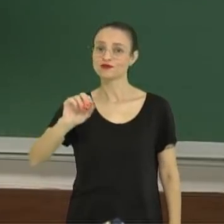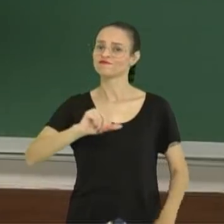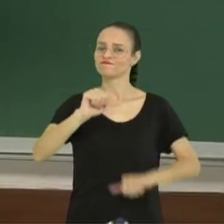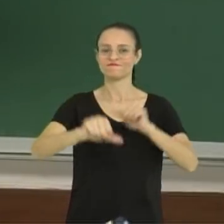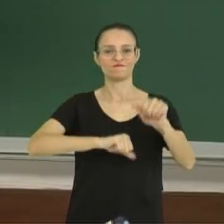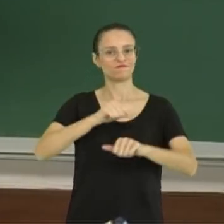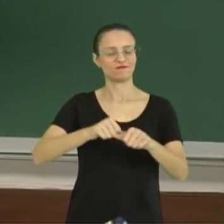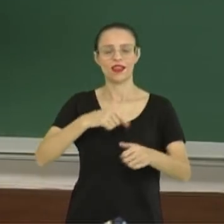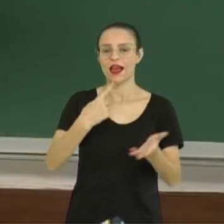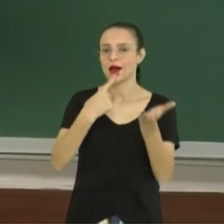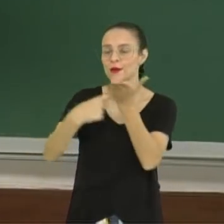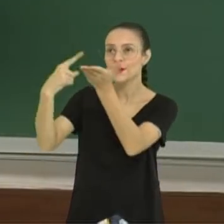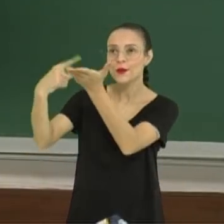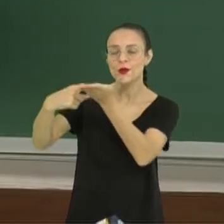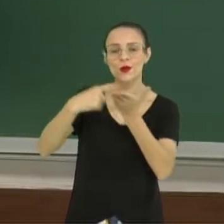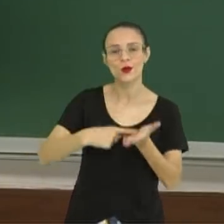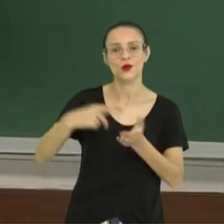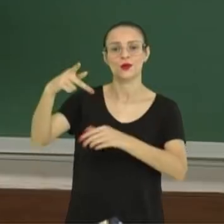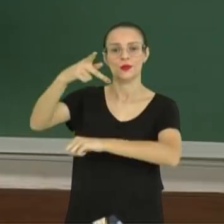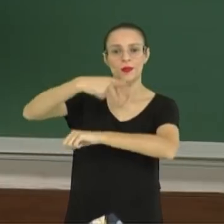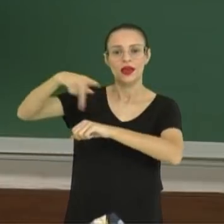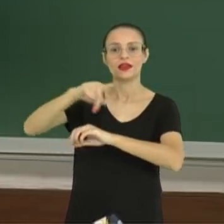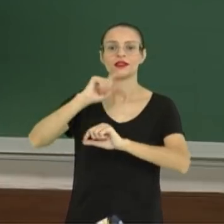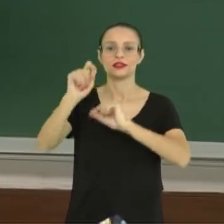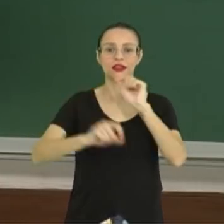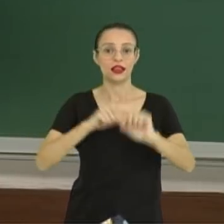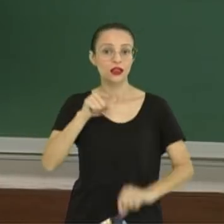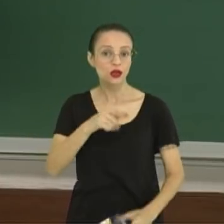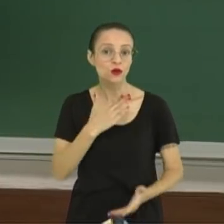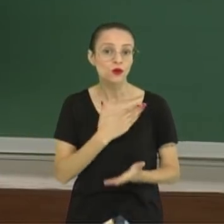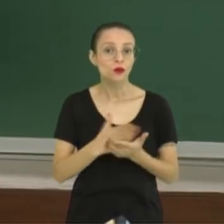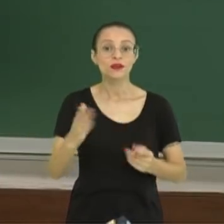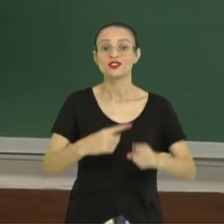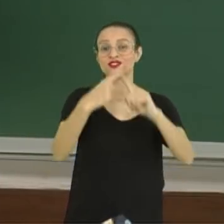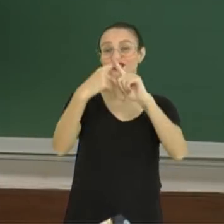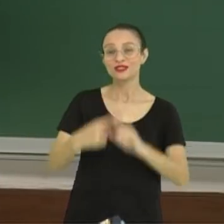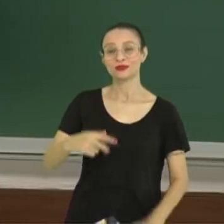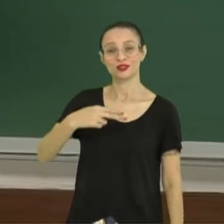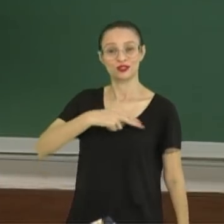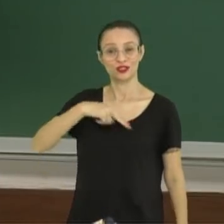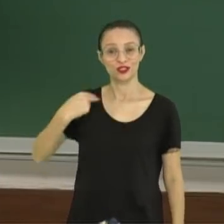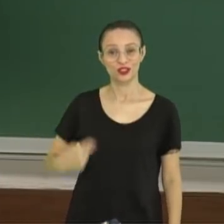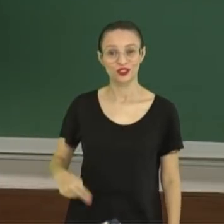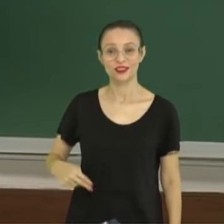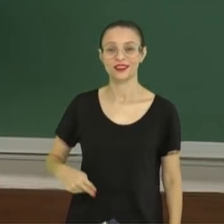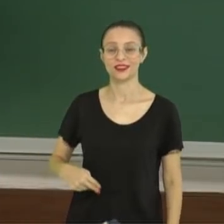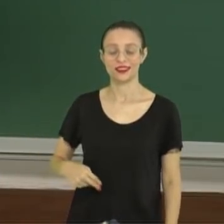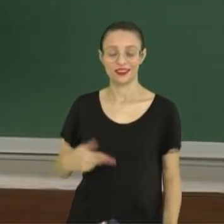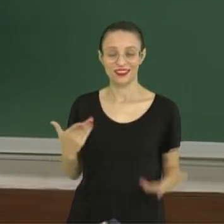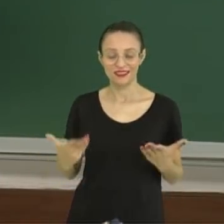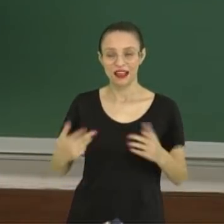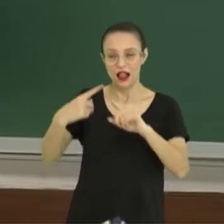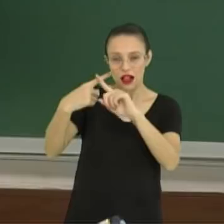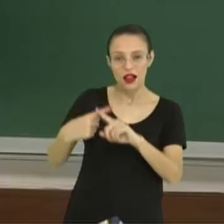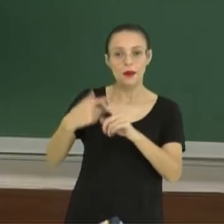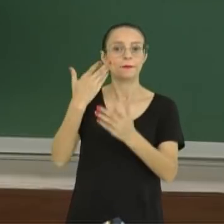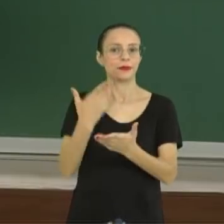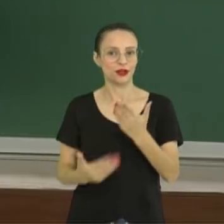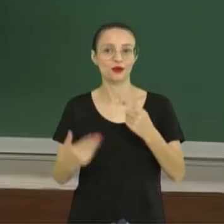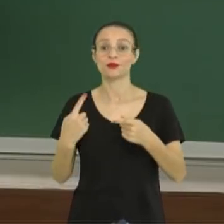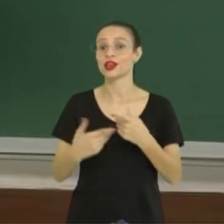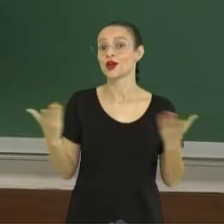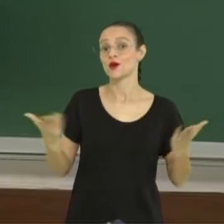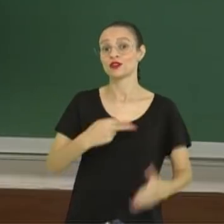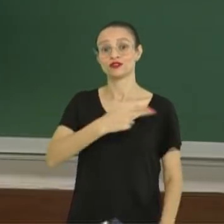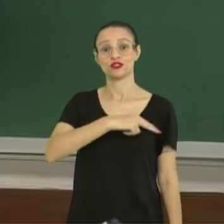acordos internacionais. Aí o Trump iniciou uma disputa com a China, né, por conquista de mercado. Acabou perdendo, né? Hoje a